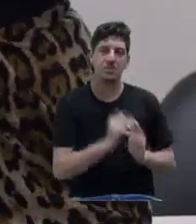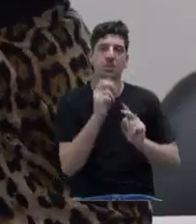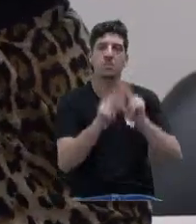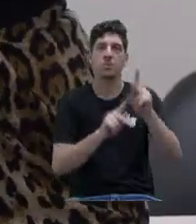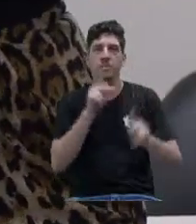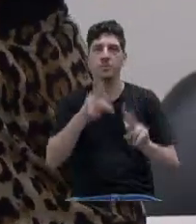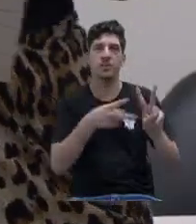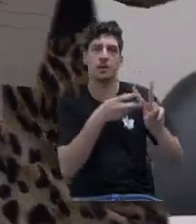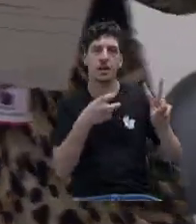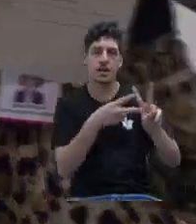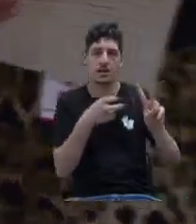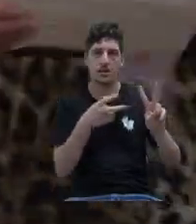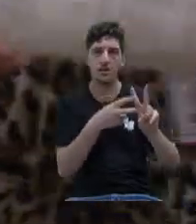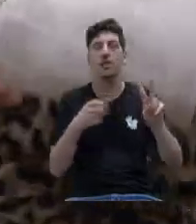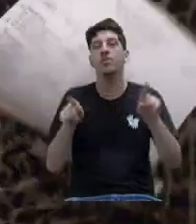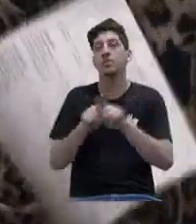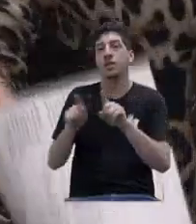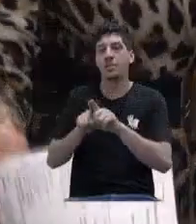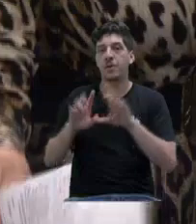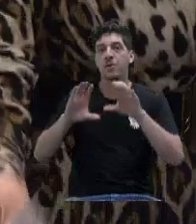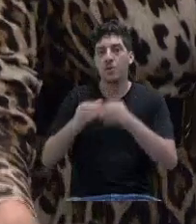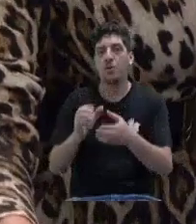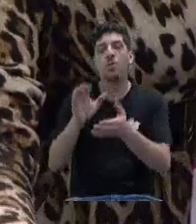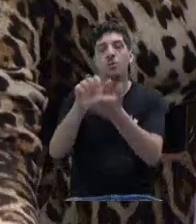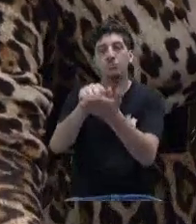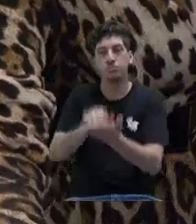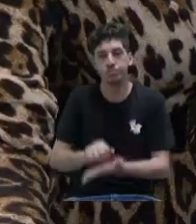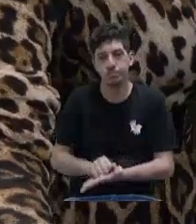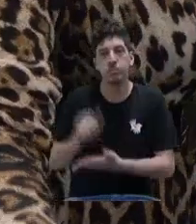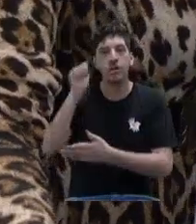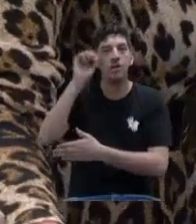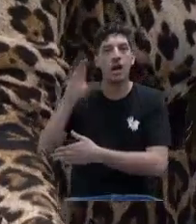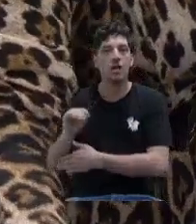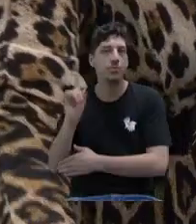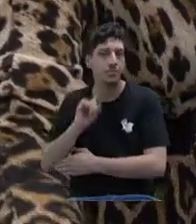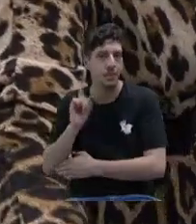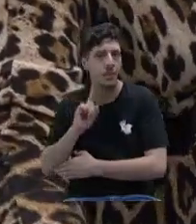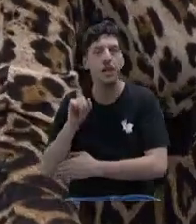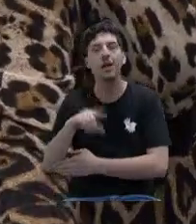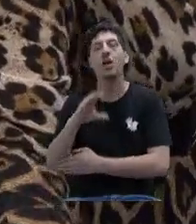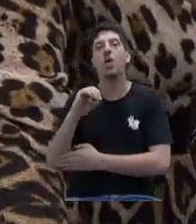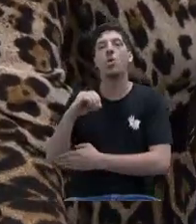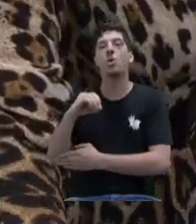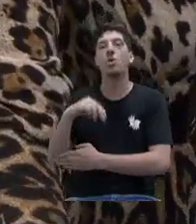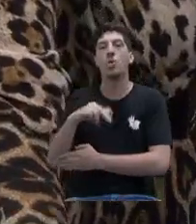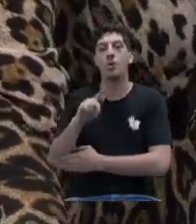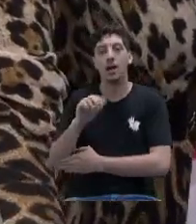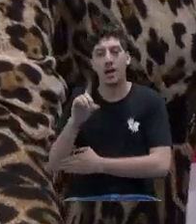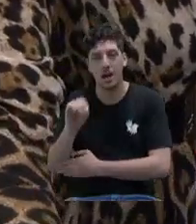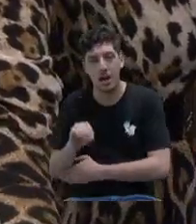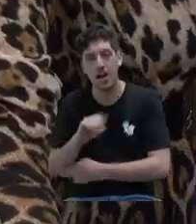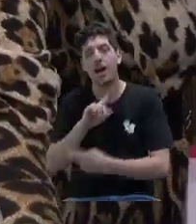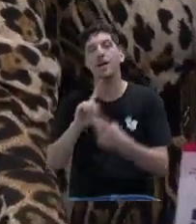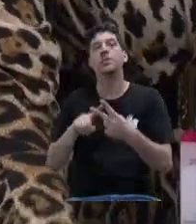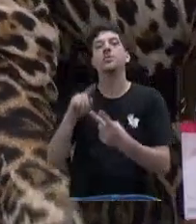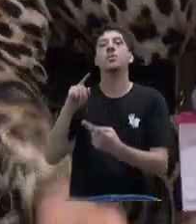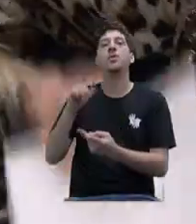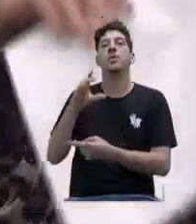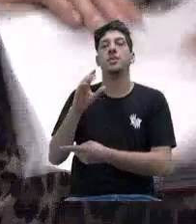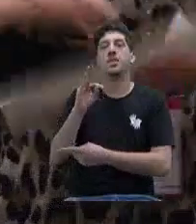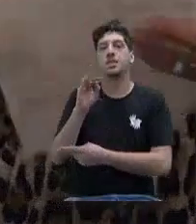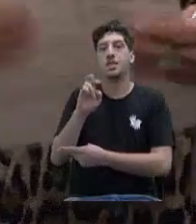afro-mineiros, que são as congadas, os terreiros, nós chegamos em 800 terreiros